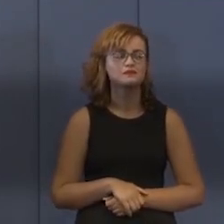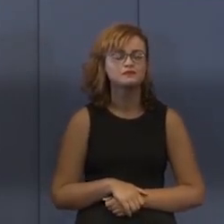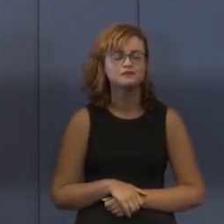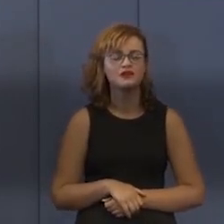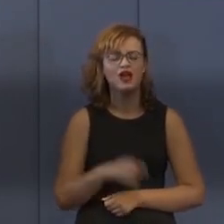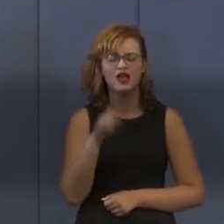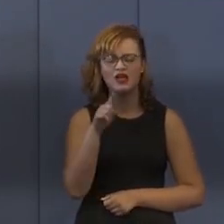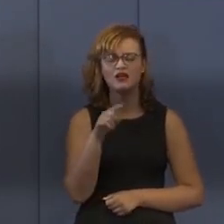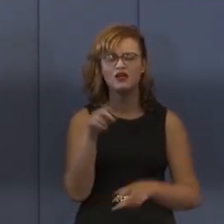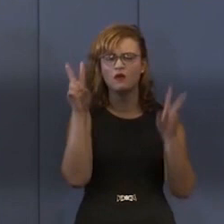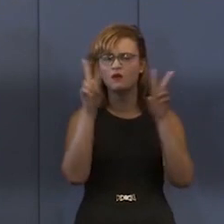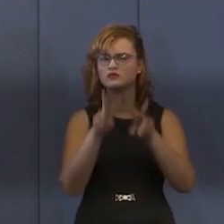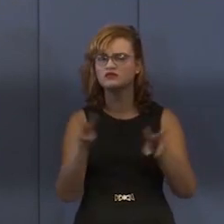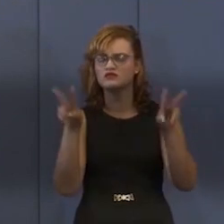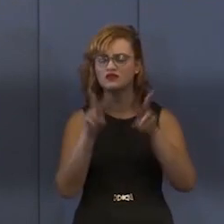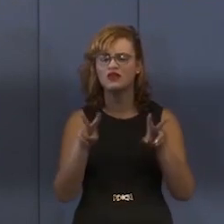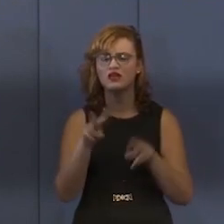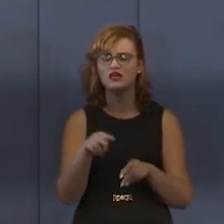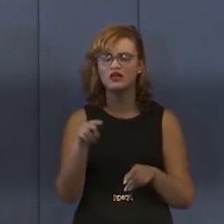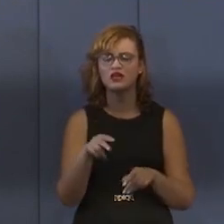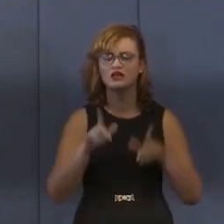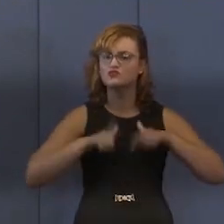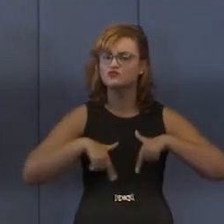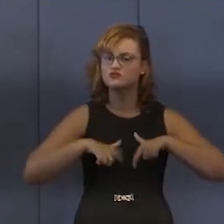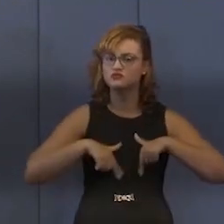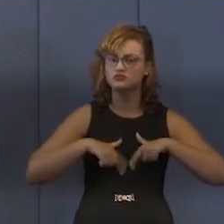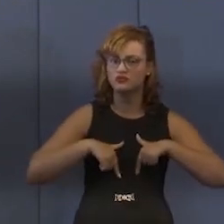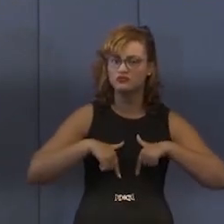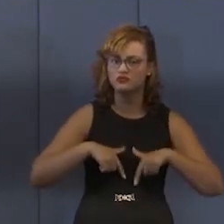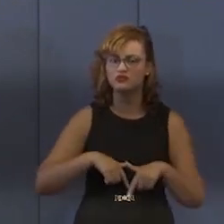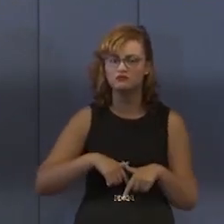É um observante da Halakha, é um judeu observante.